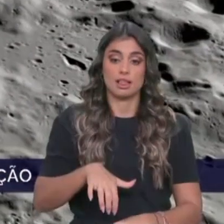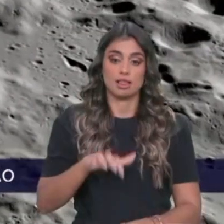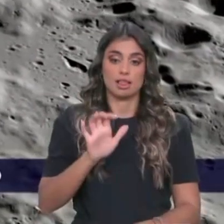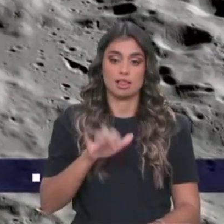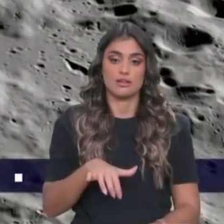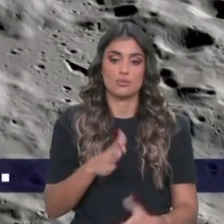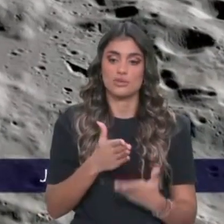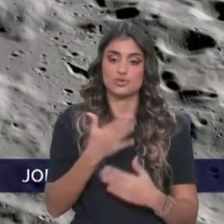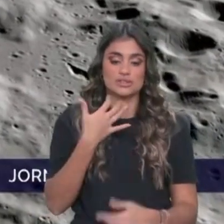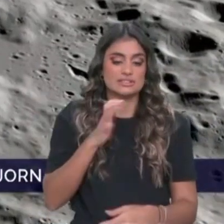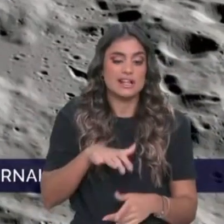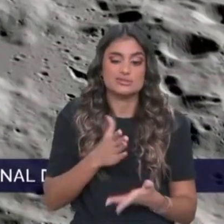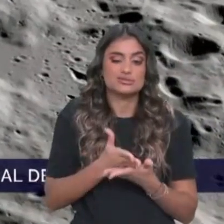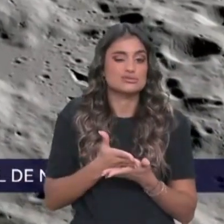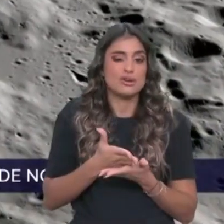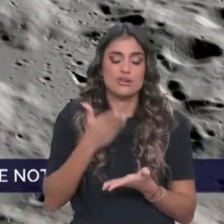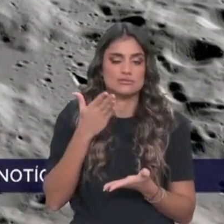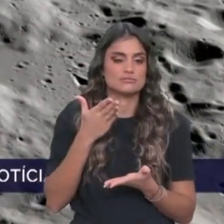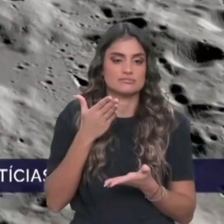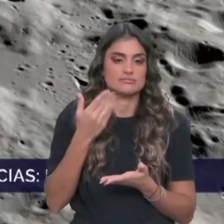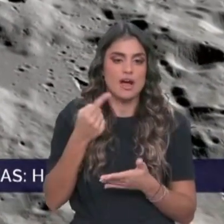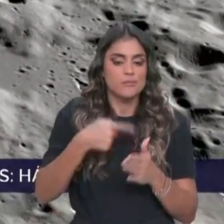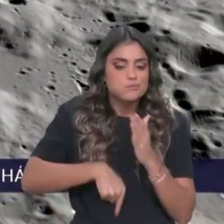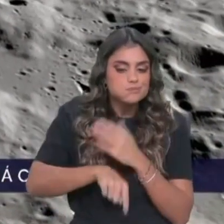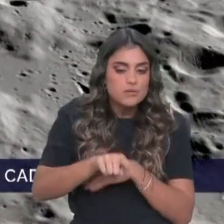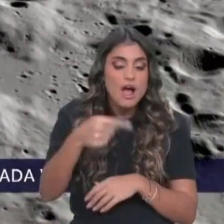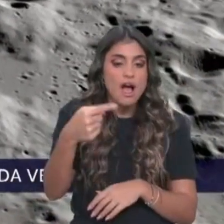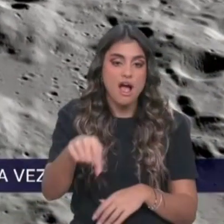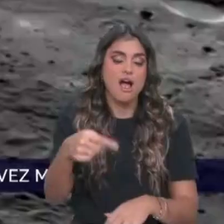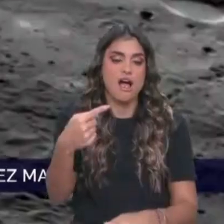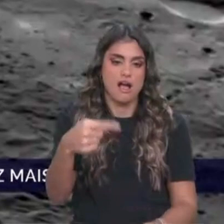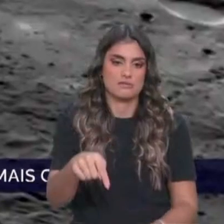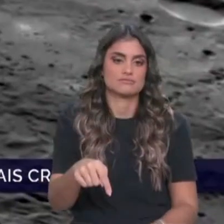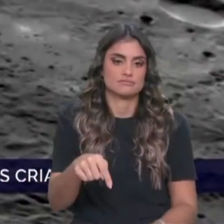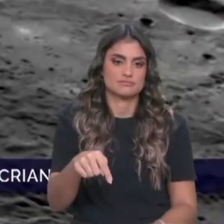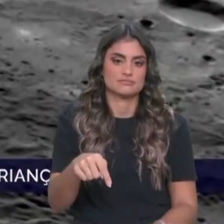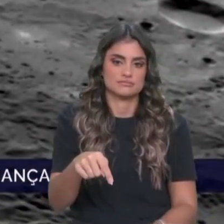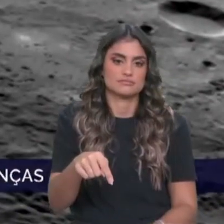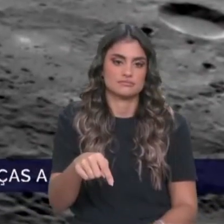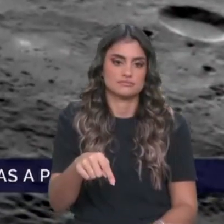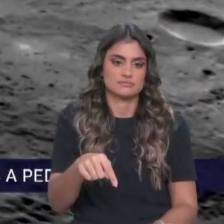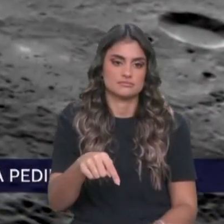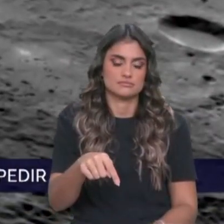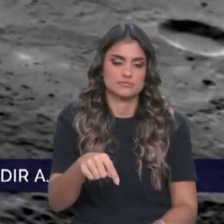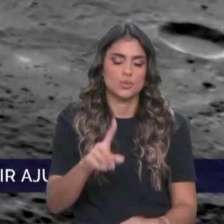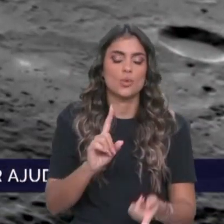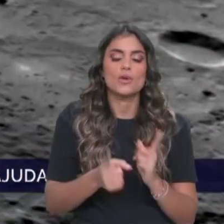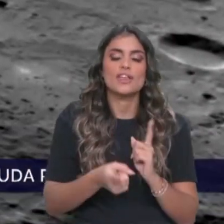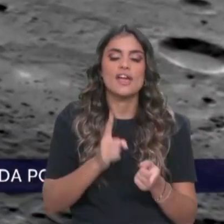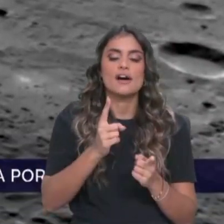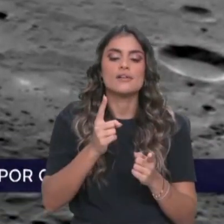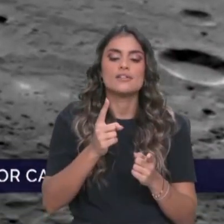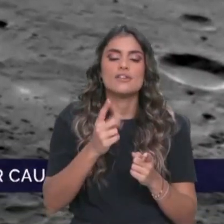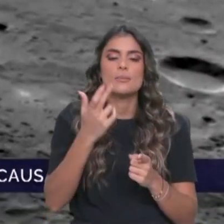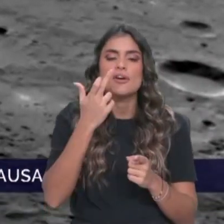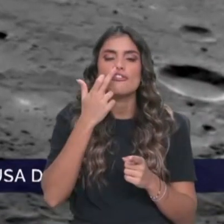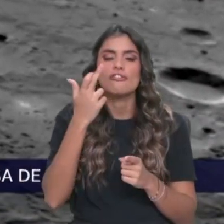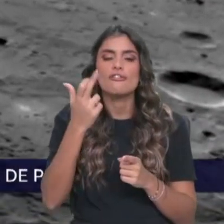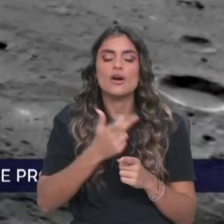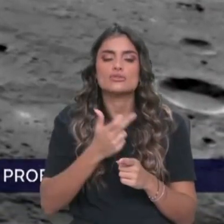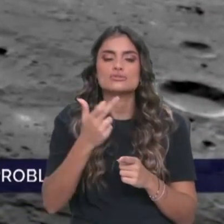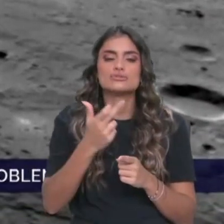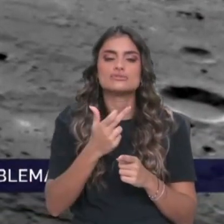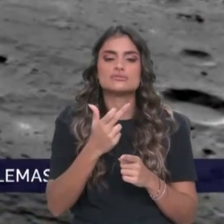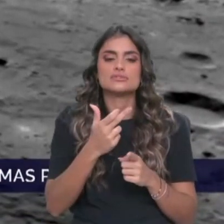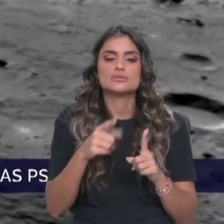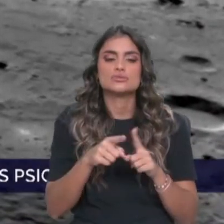não apenas de sal. Sal que tinha no seu interior aprisionado elementos voláteis. O que são os elementos voláteis? São aqueles que têm um ponto de